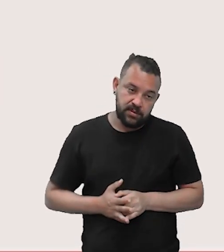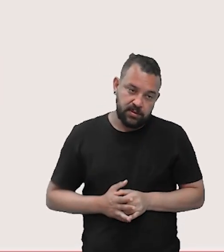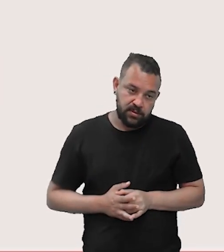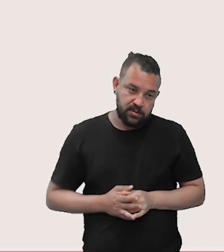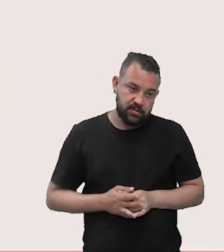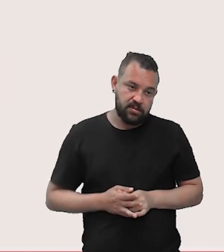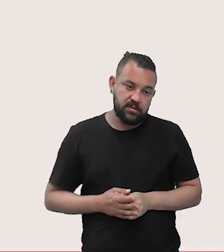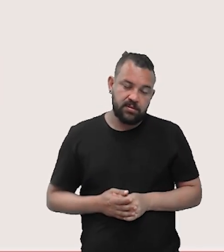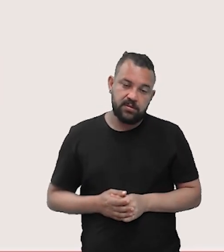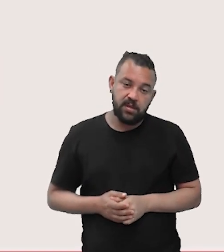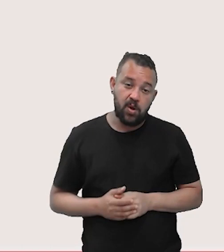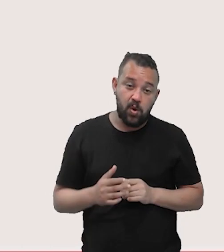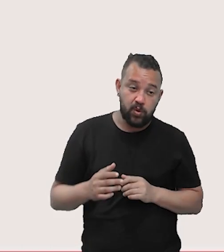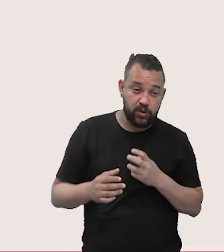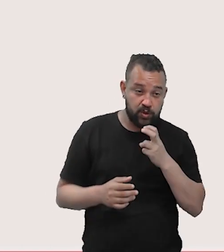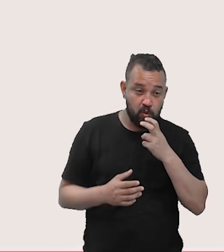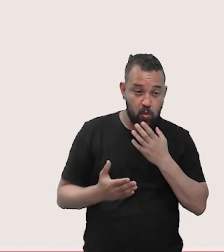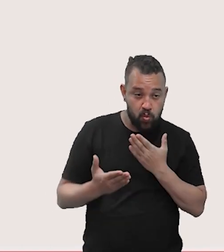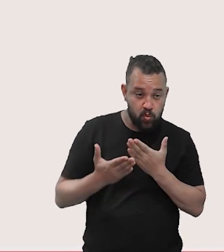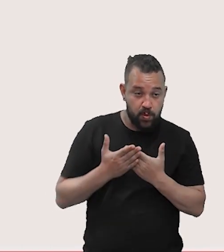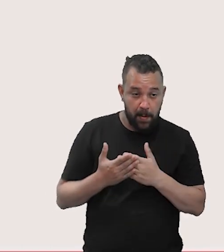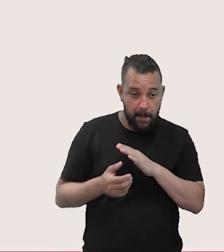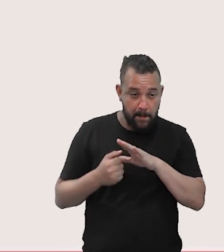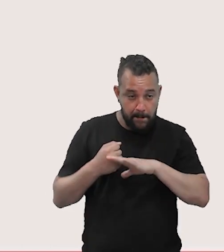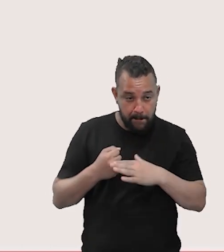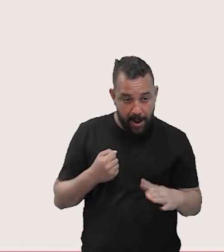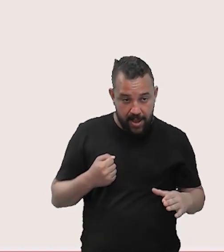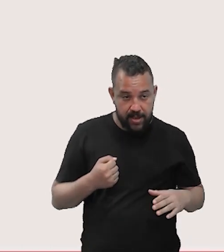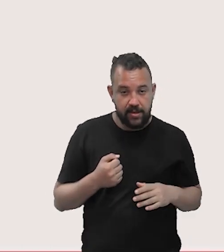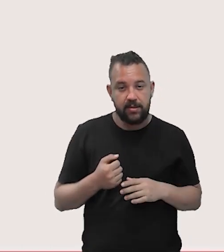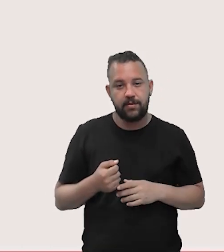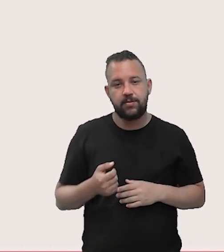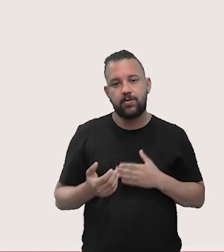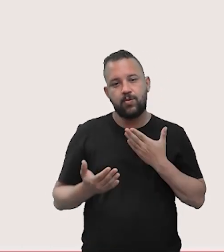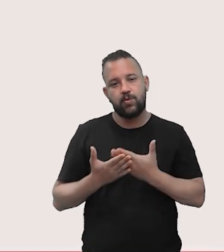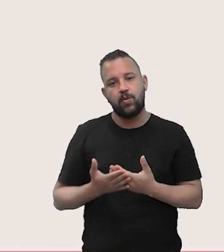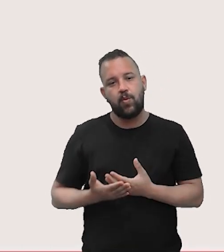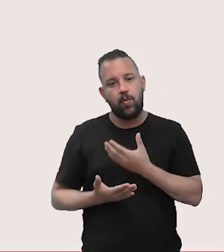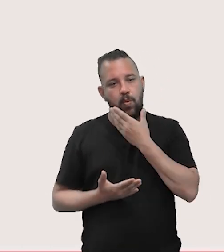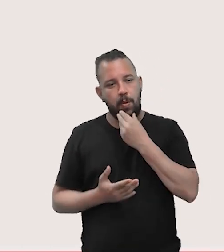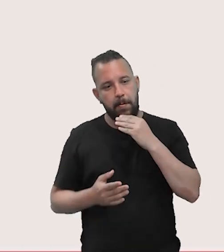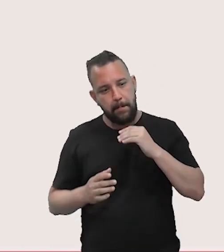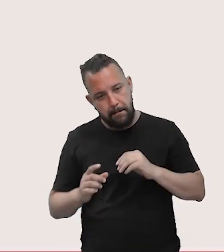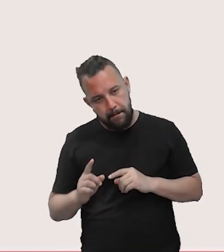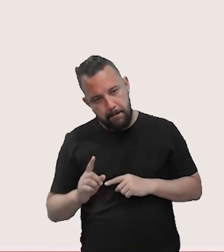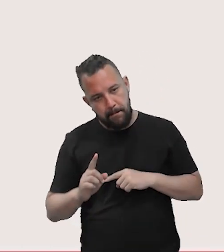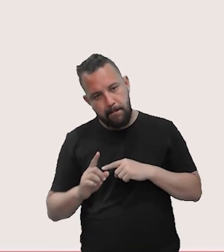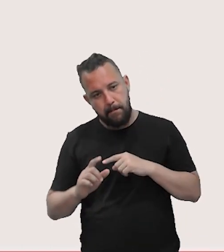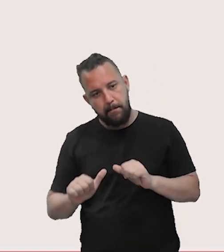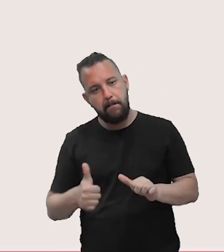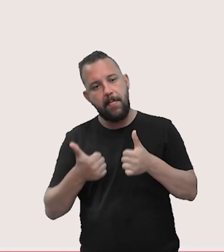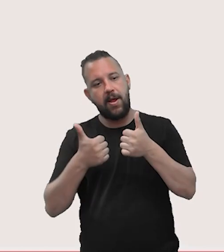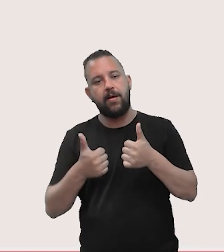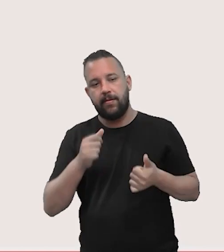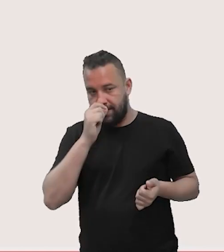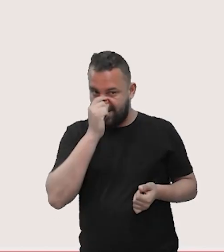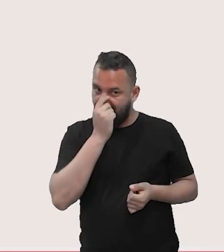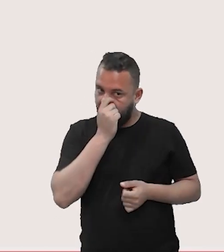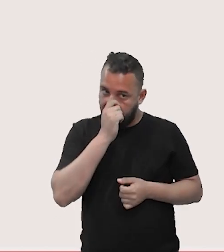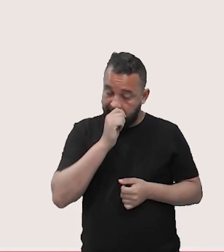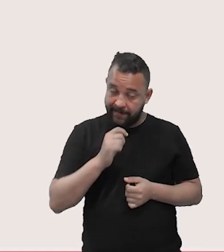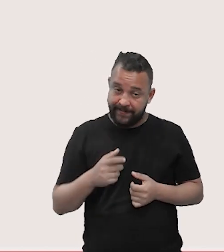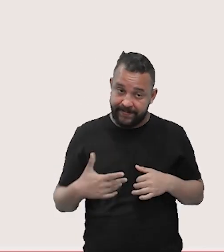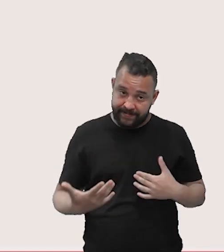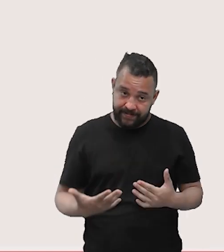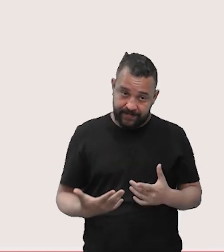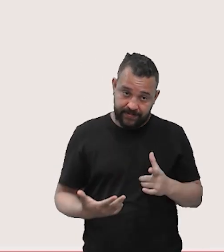da última temporada, com a média de 18 pontos por jogo, um jogador foi eleito como o melhor do campeonato. Então, na atual temporada,